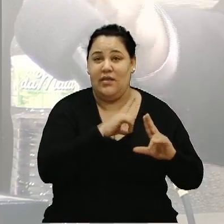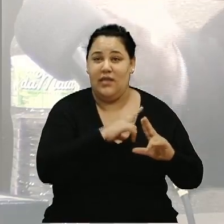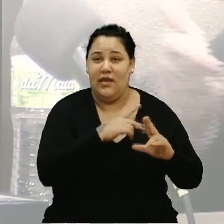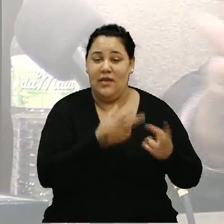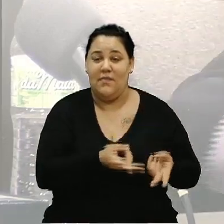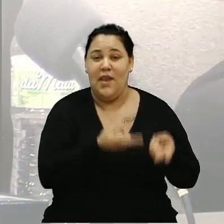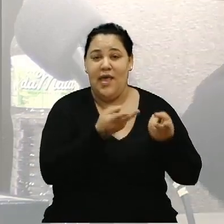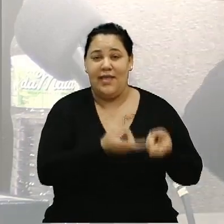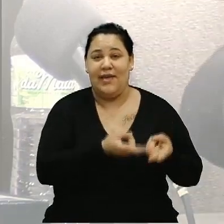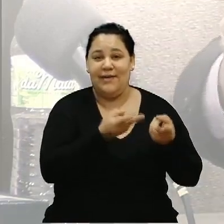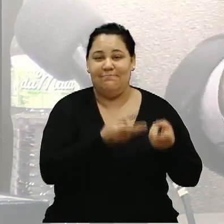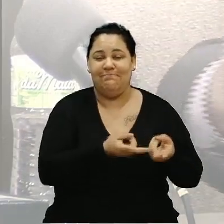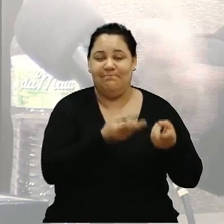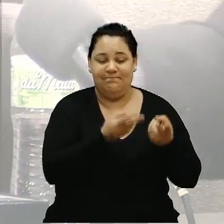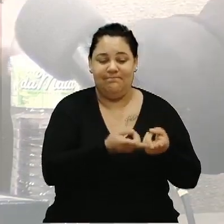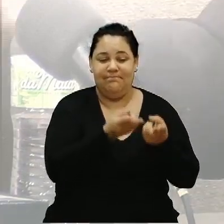empilhadeiras.